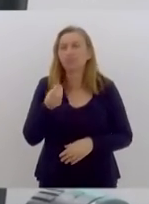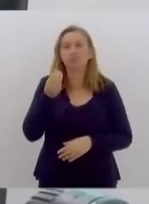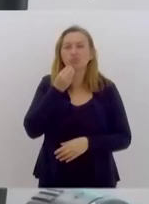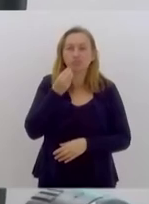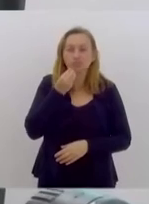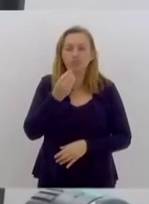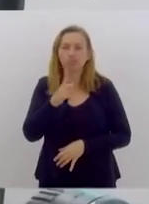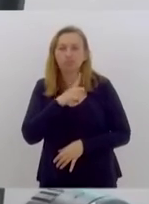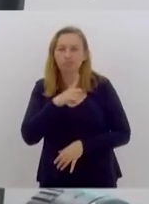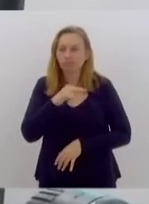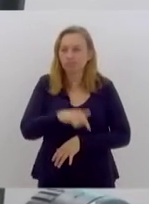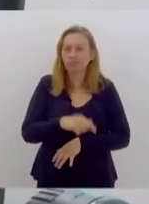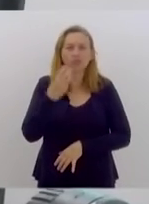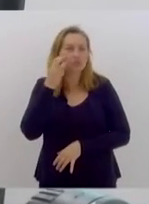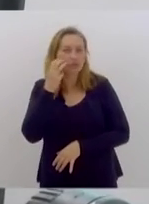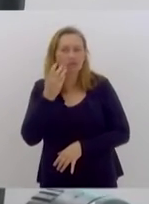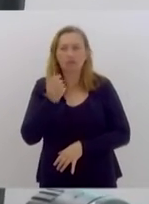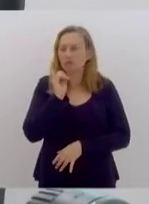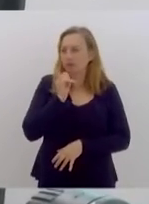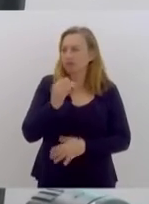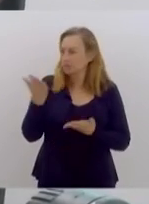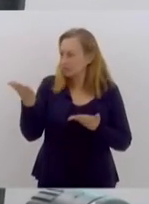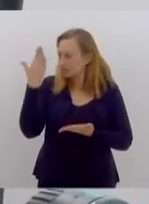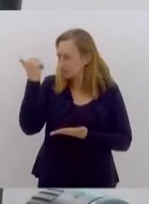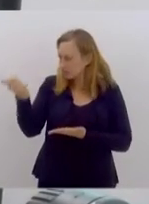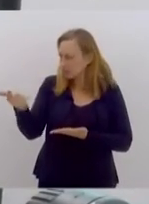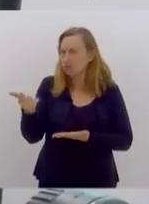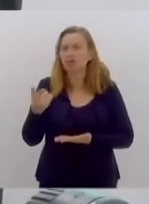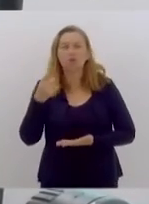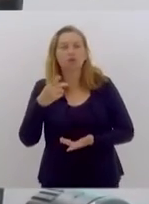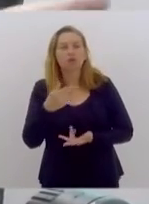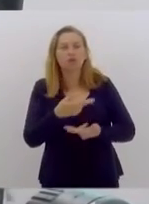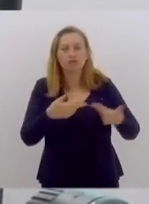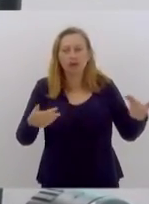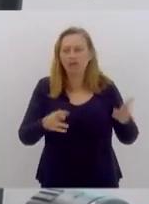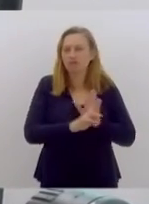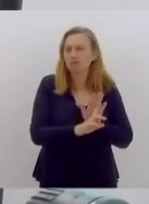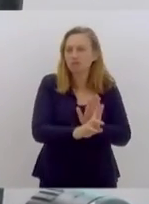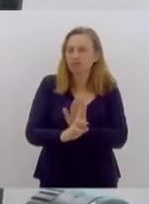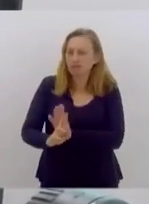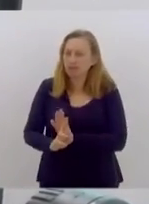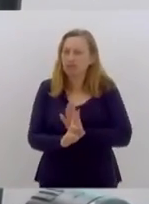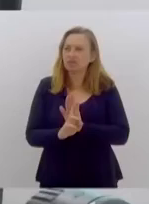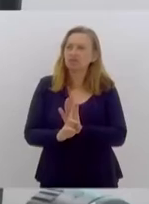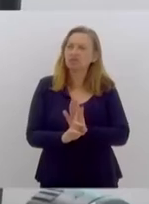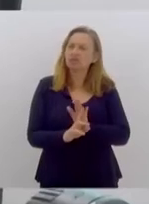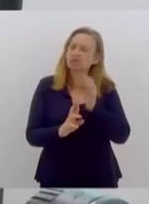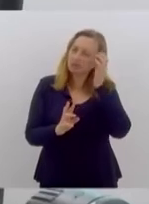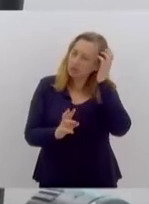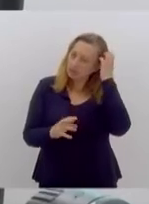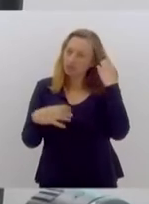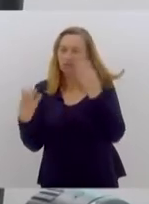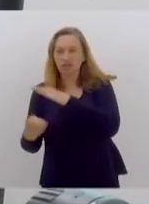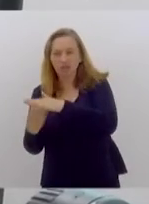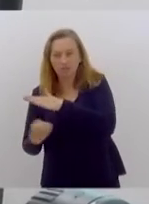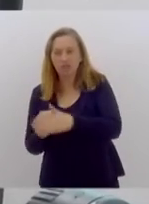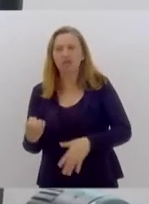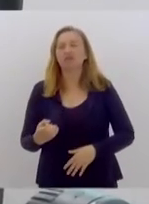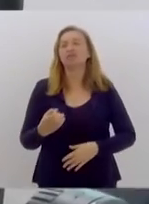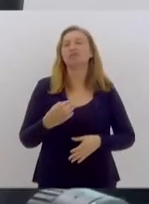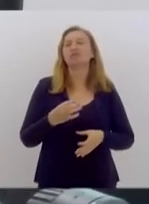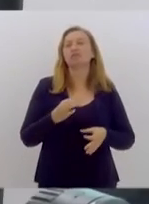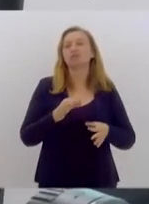aqui waldeck como relatou sabendo disso e ouvimos aqui os diversos representantes da SuperVia você quer estar de transporte